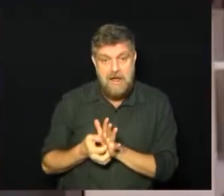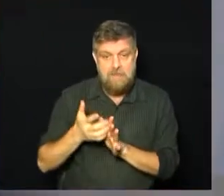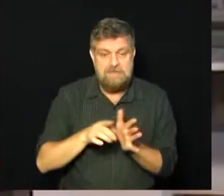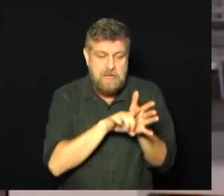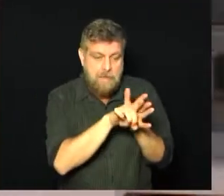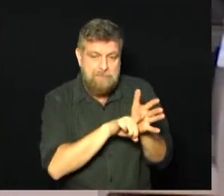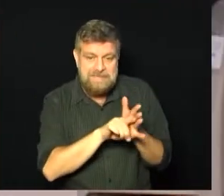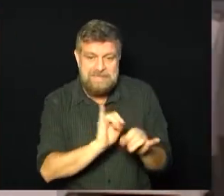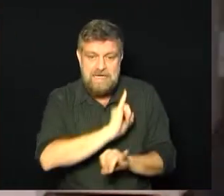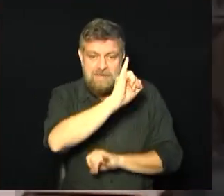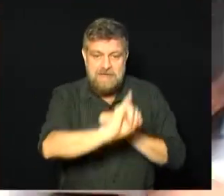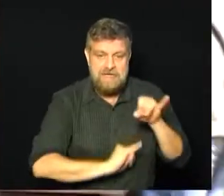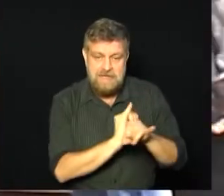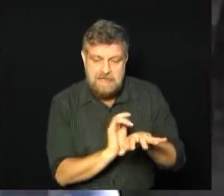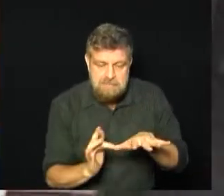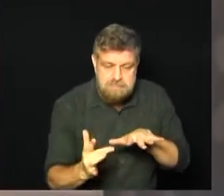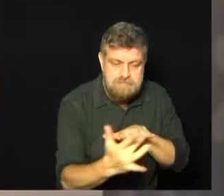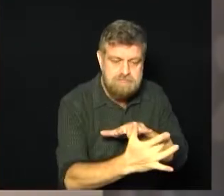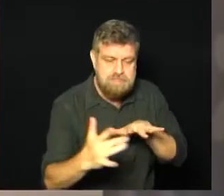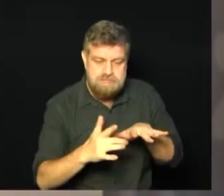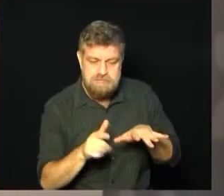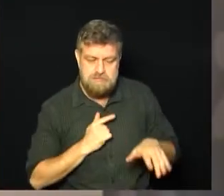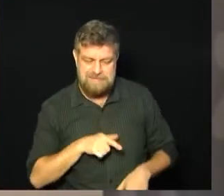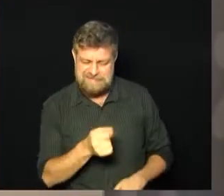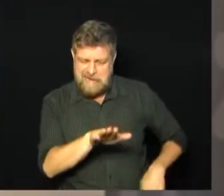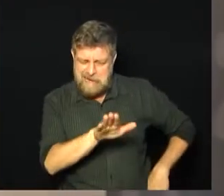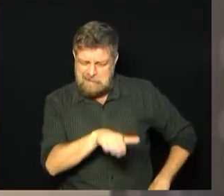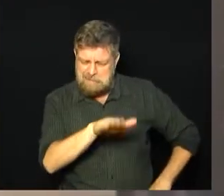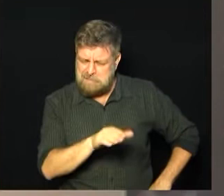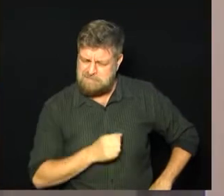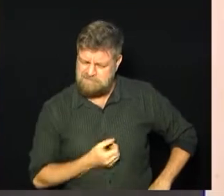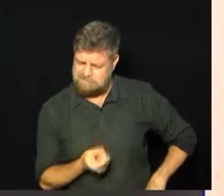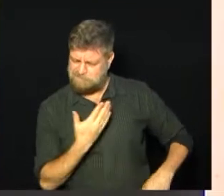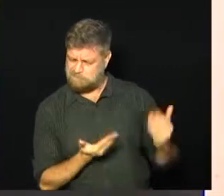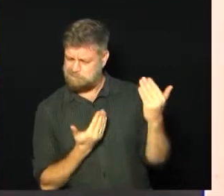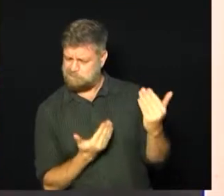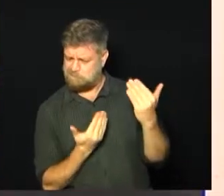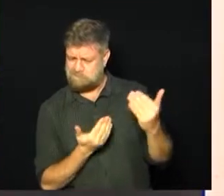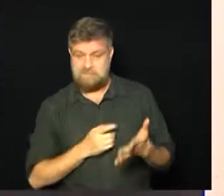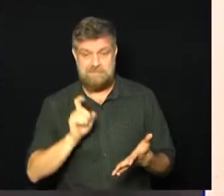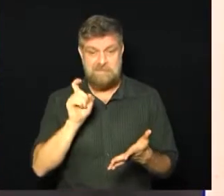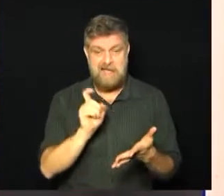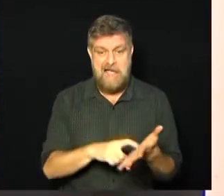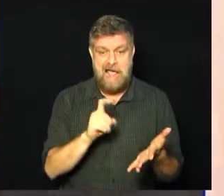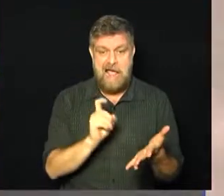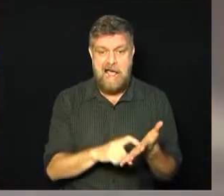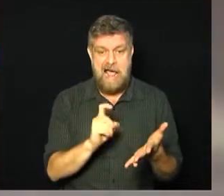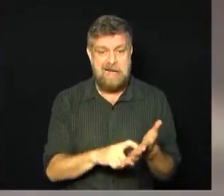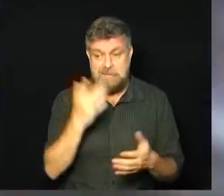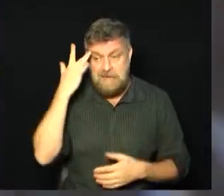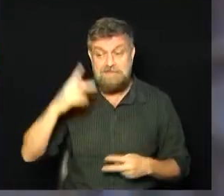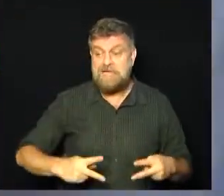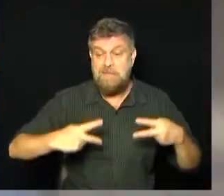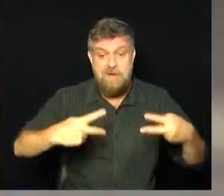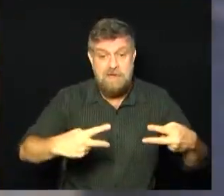redes sociais, desconfiar daquele preço muito vantajoso, ele acaba clicando sem saber a procedência do link